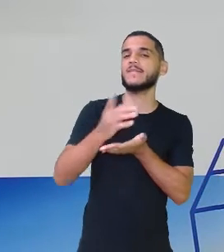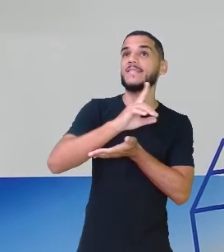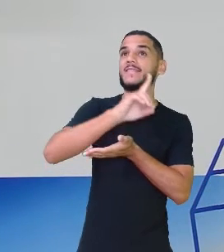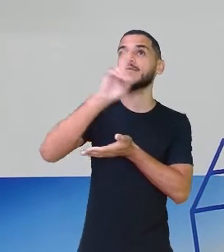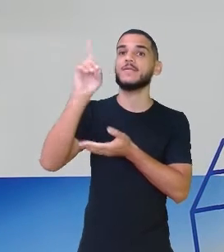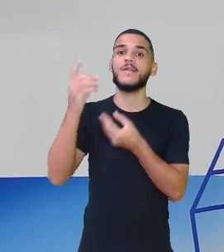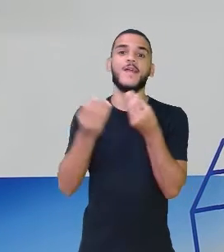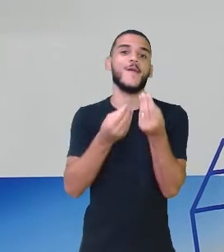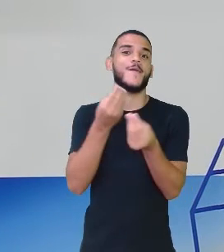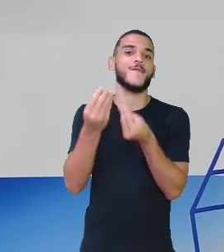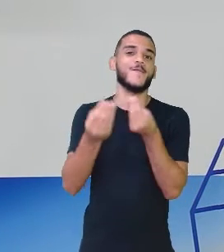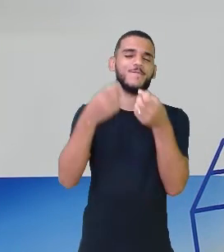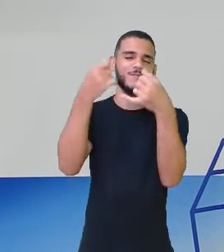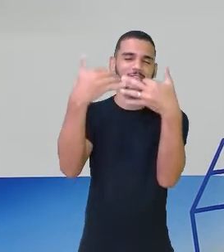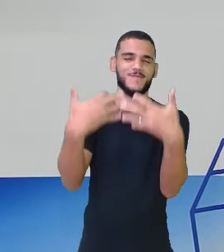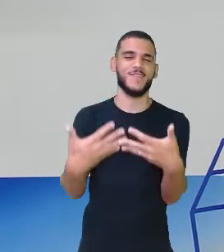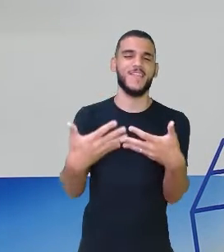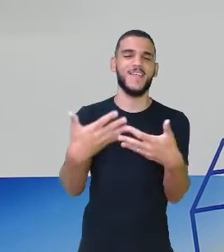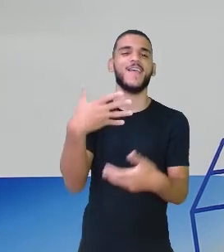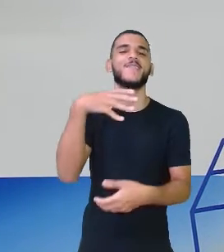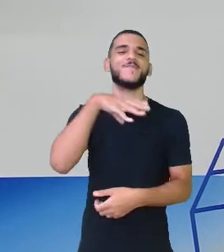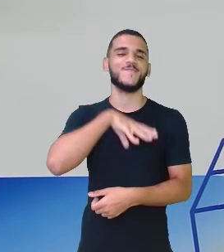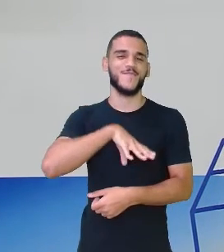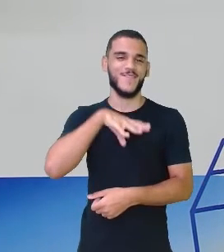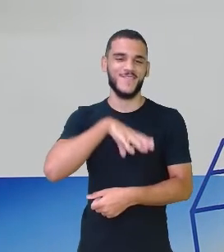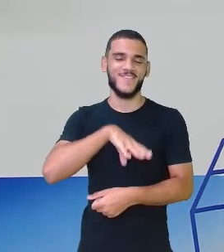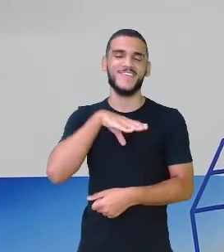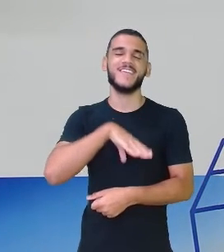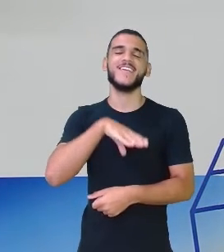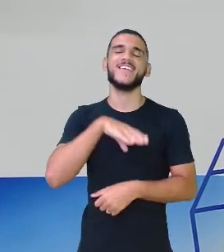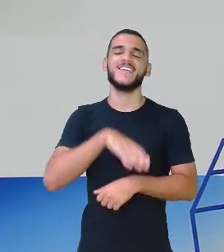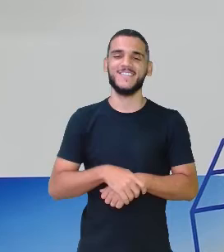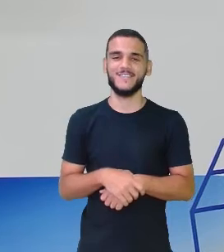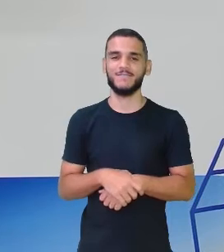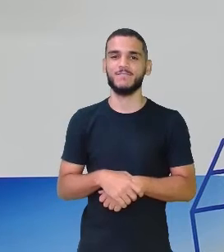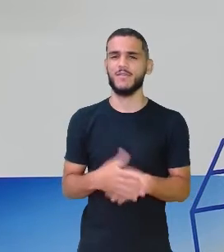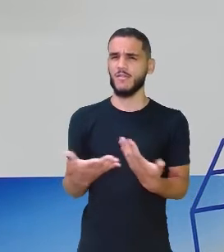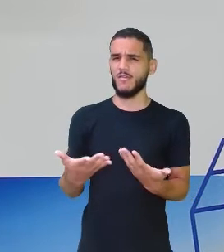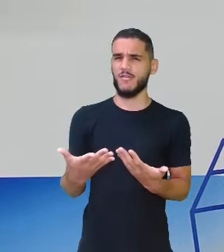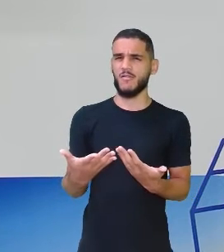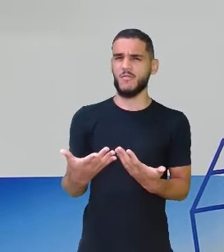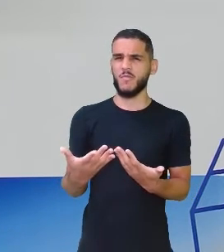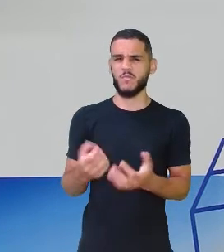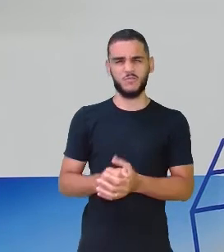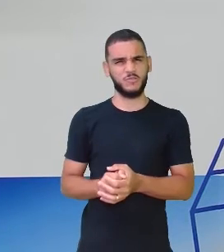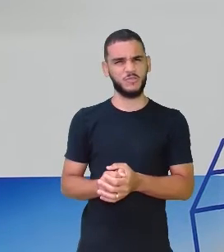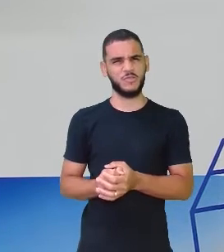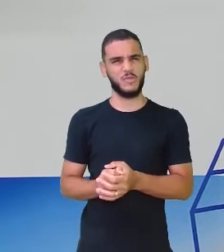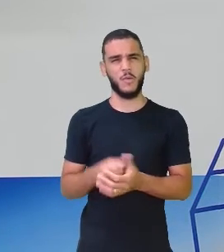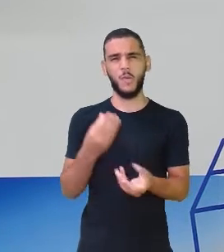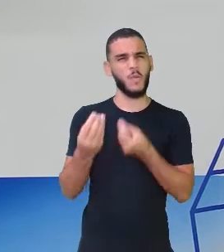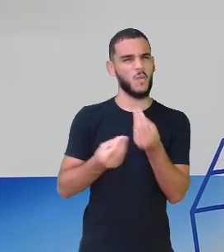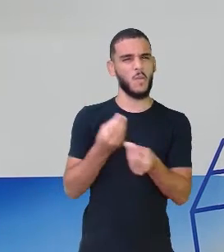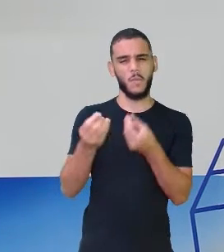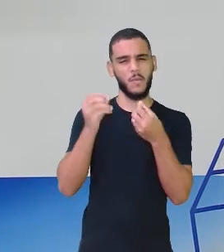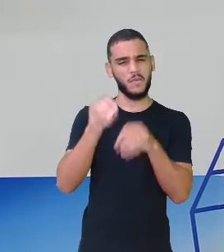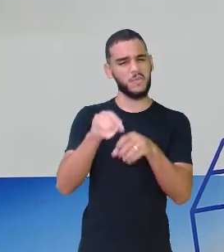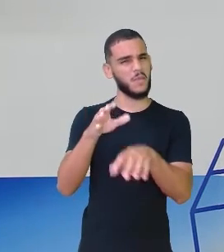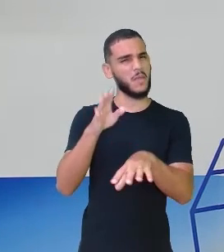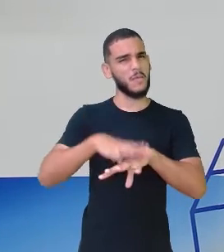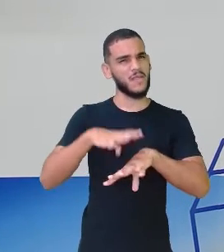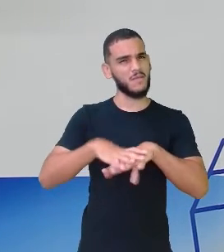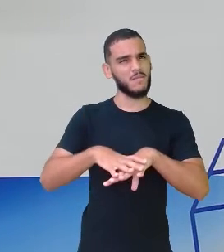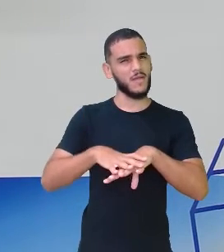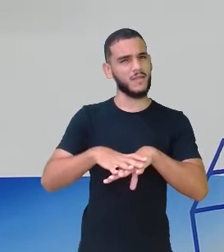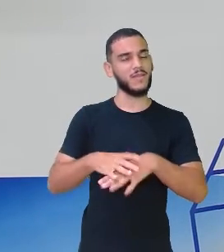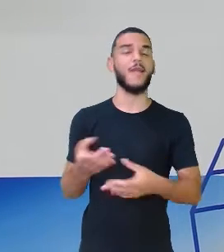hoje falando sobre língua portuguesa. Oxe, professora, mas é na aula de matemática, mas hoje vai ter uma